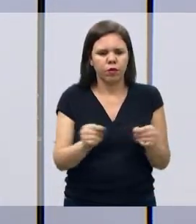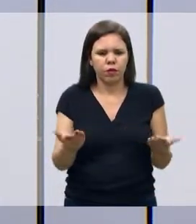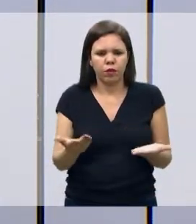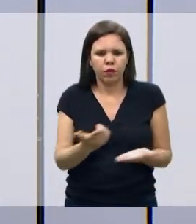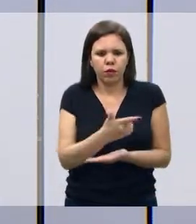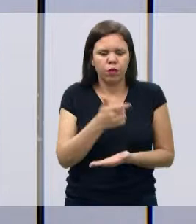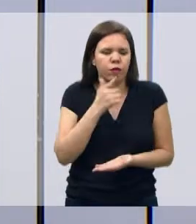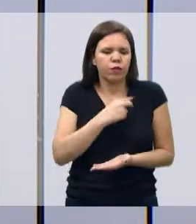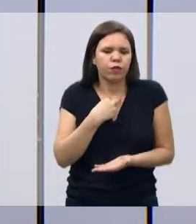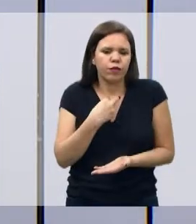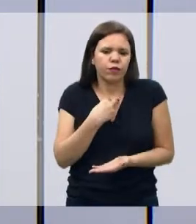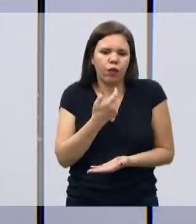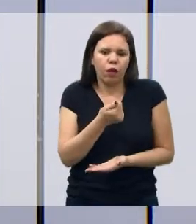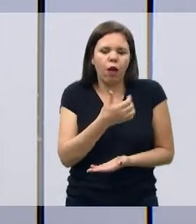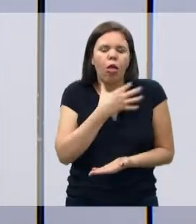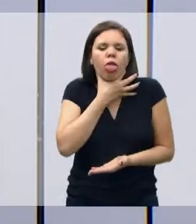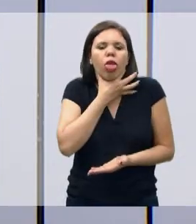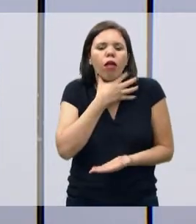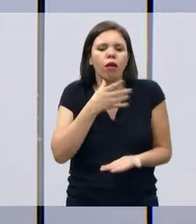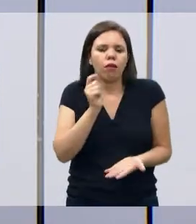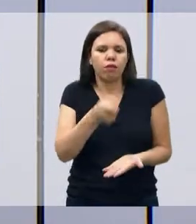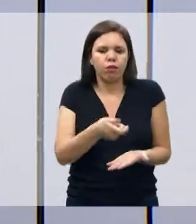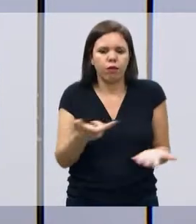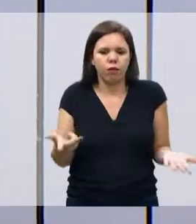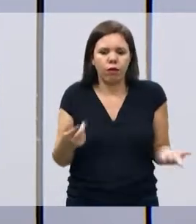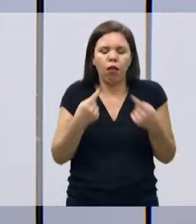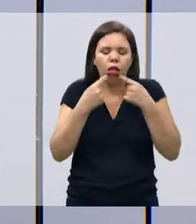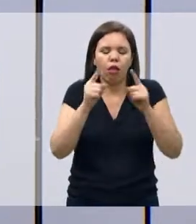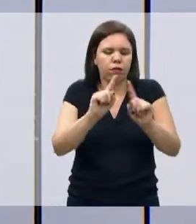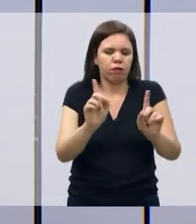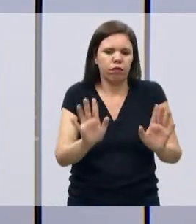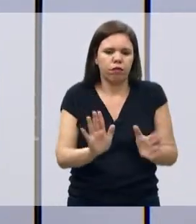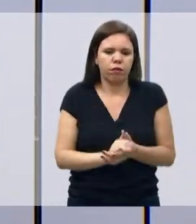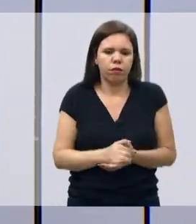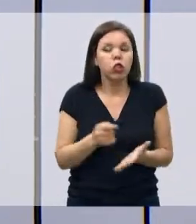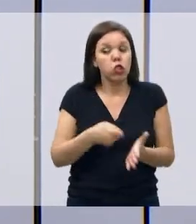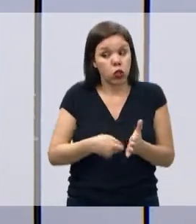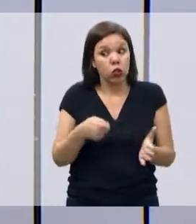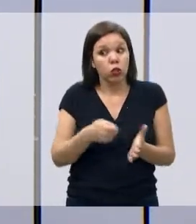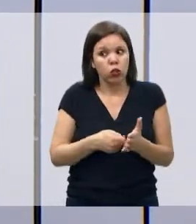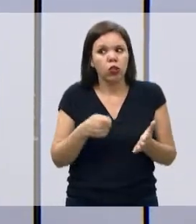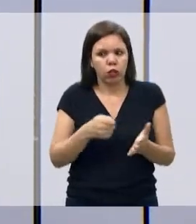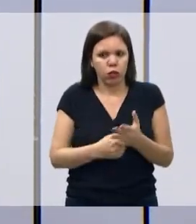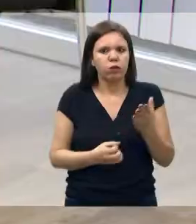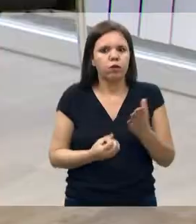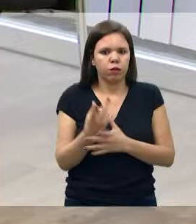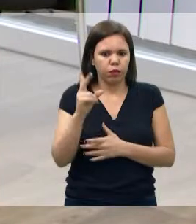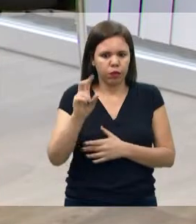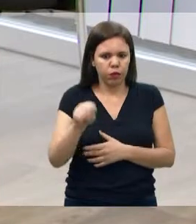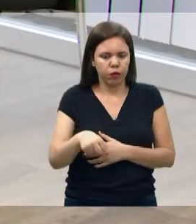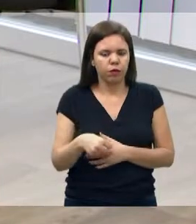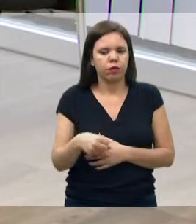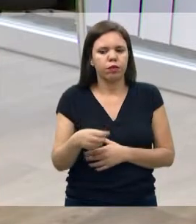não dá, não estou questionando isso, até a gente cobra que isso aconteça. E a gente espera que